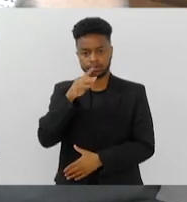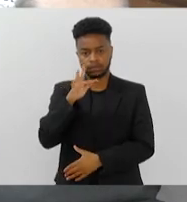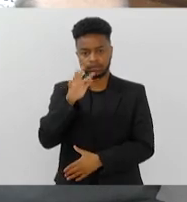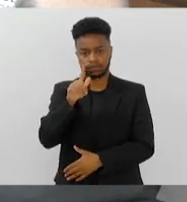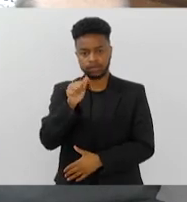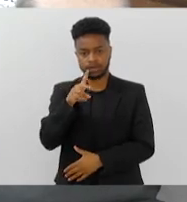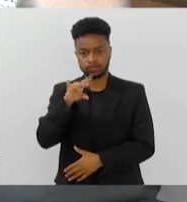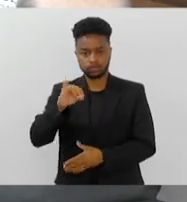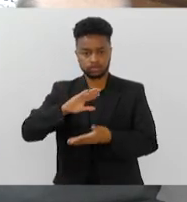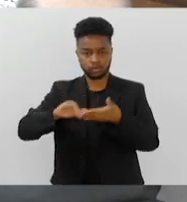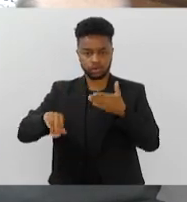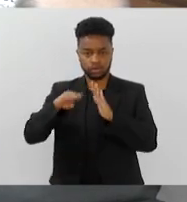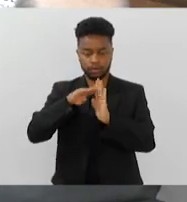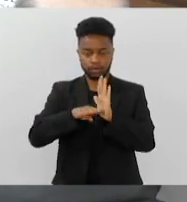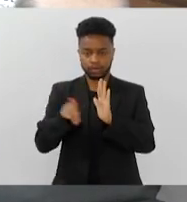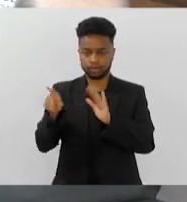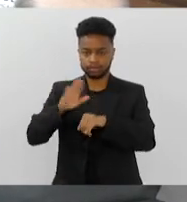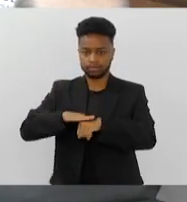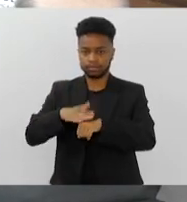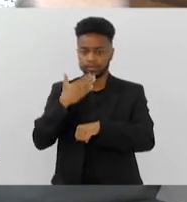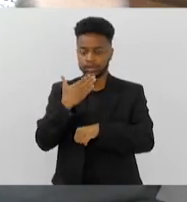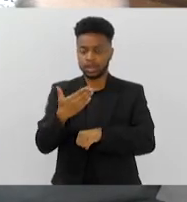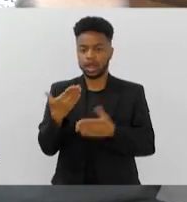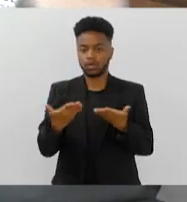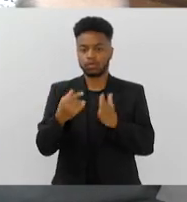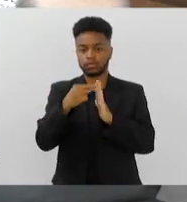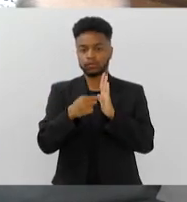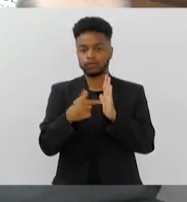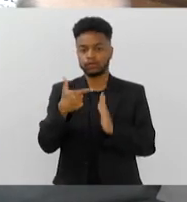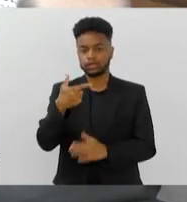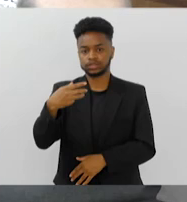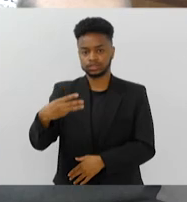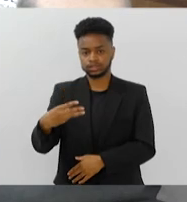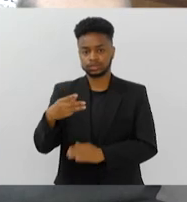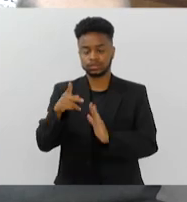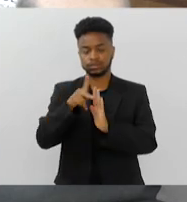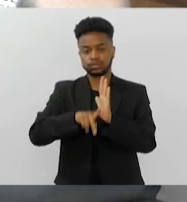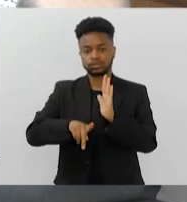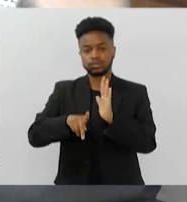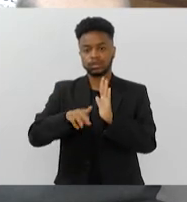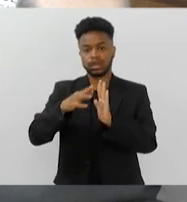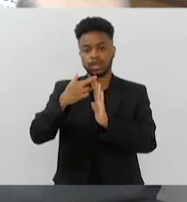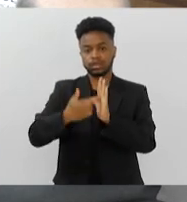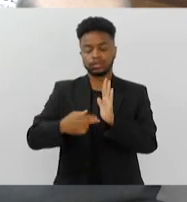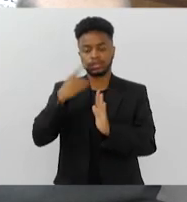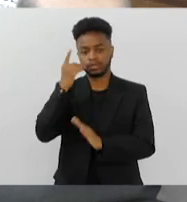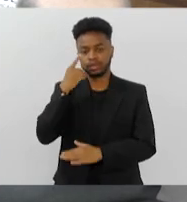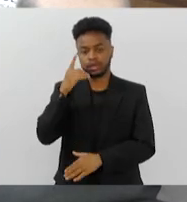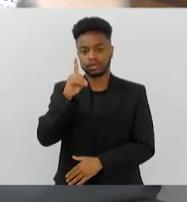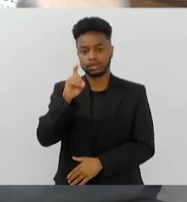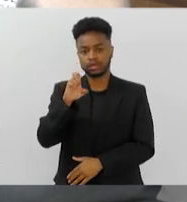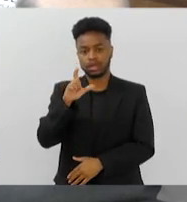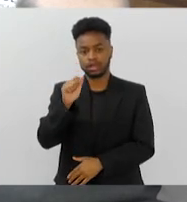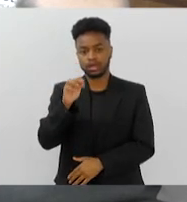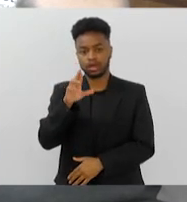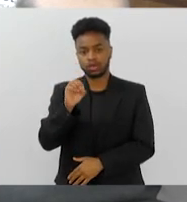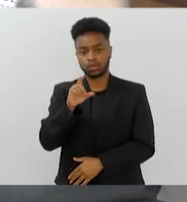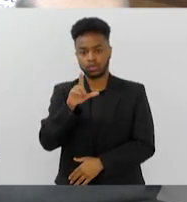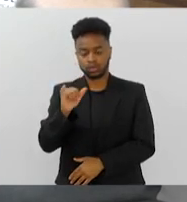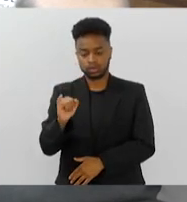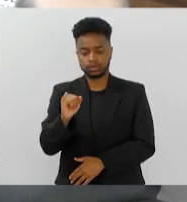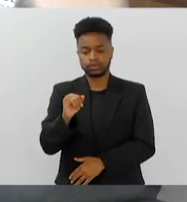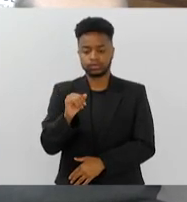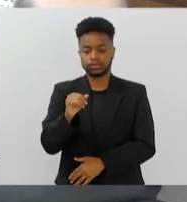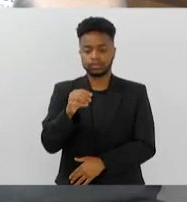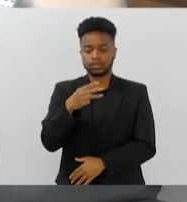pedido do autor. Passo, então, ao 23, projeto de relatoria do deputado Delaroli. Projeto de lei 3265